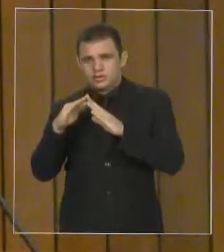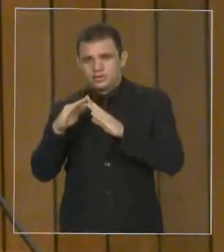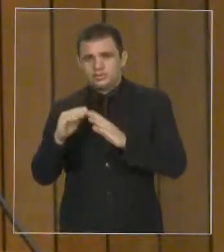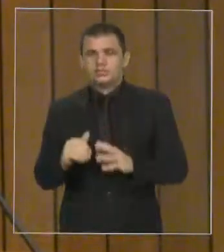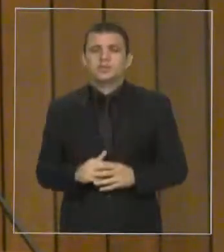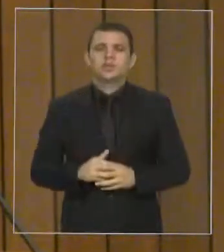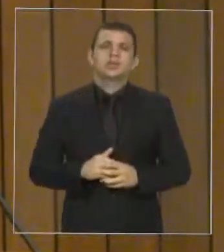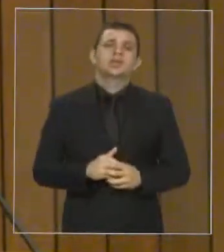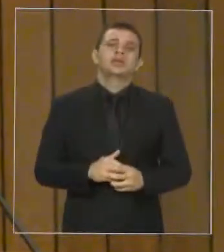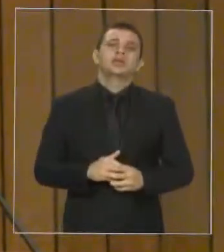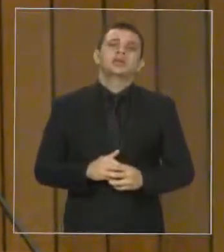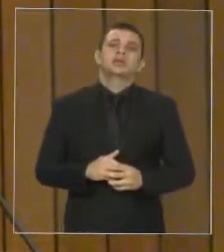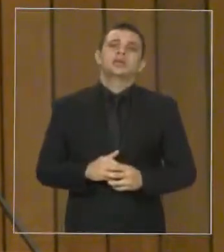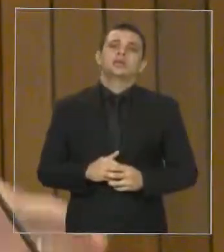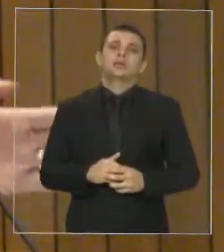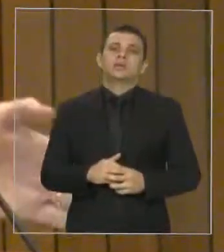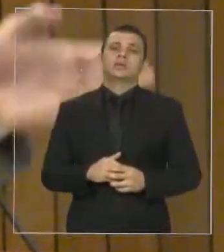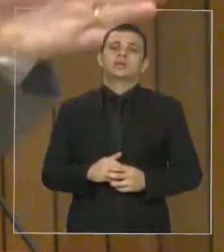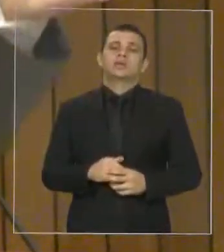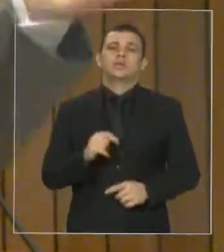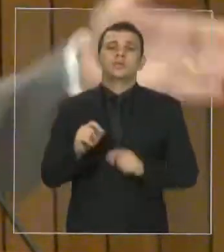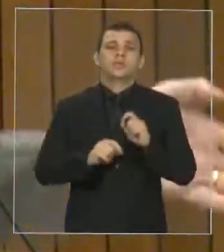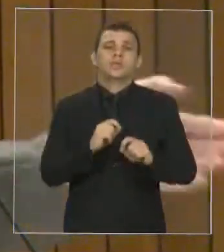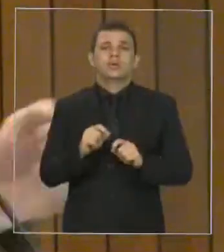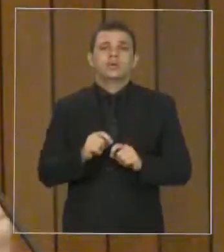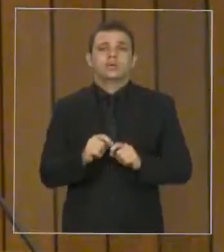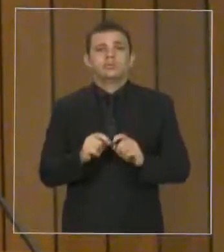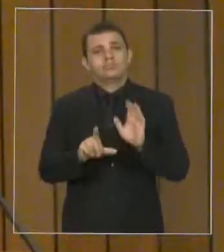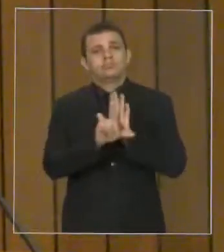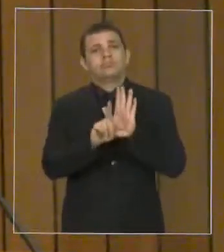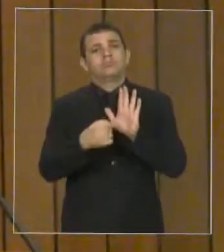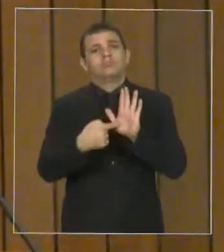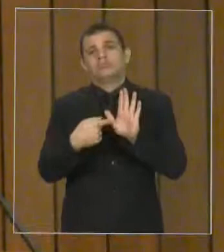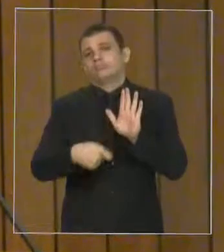prédio. Isso está previsto na lei.